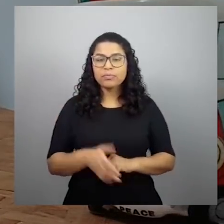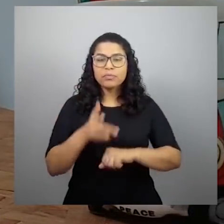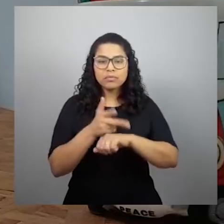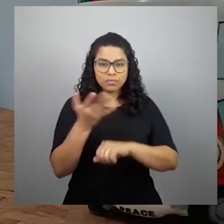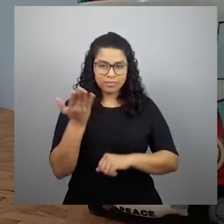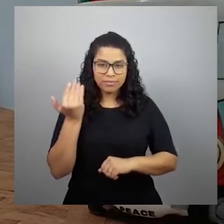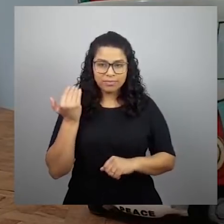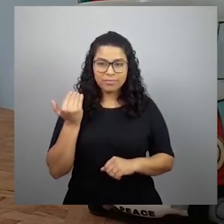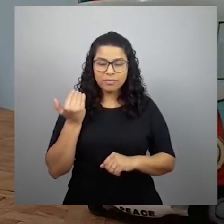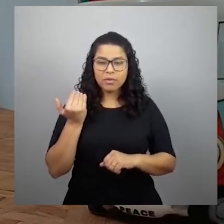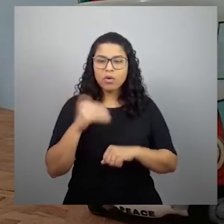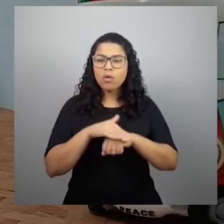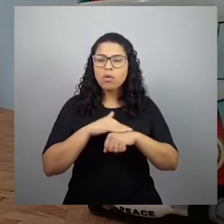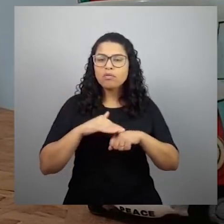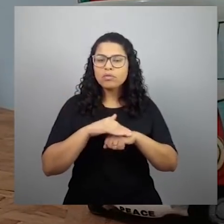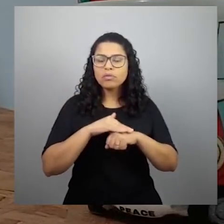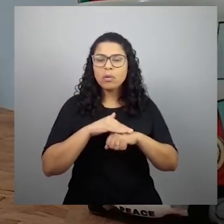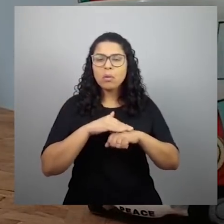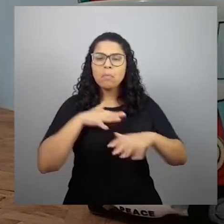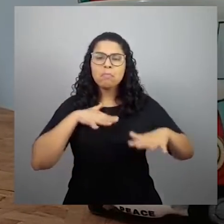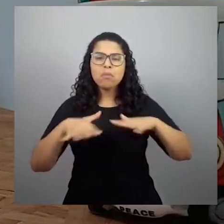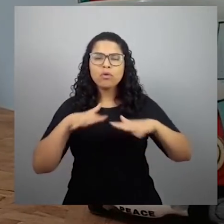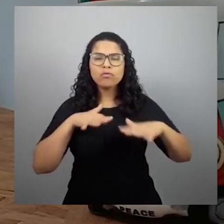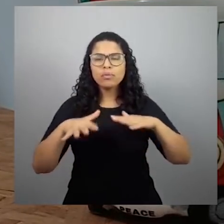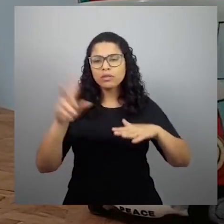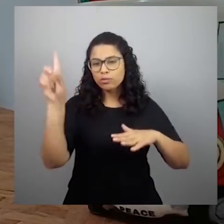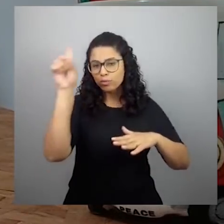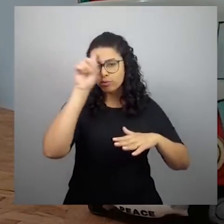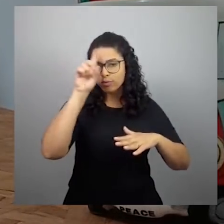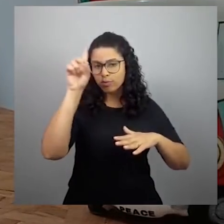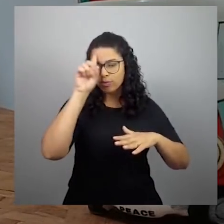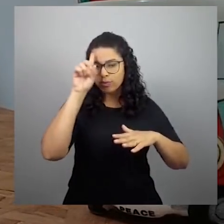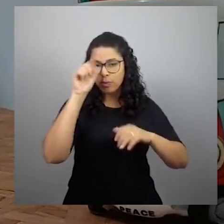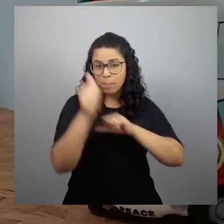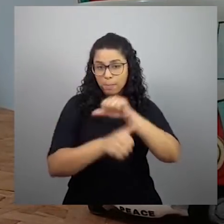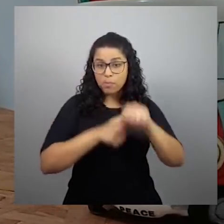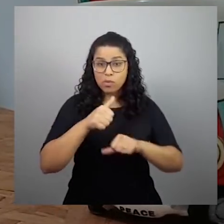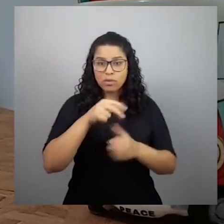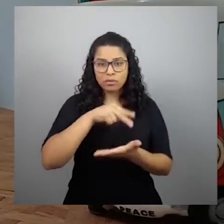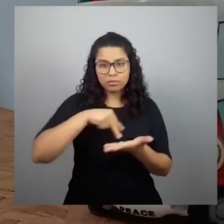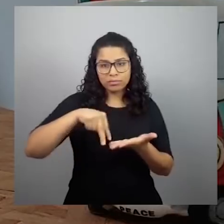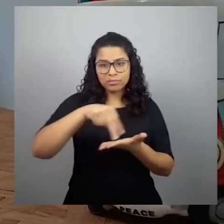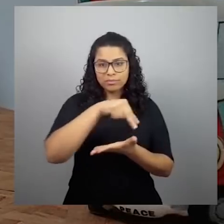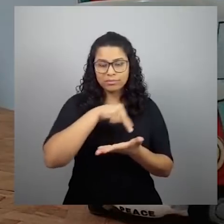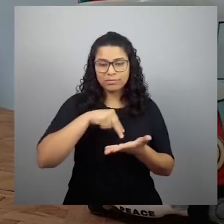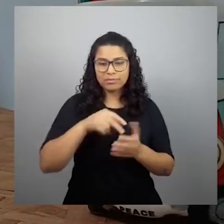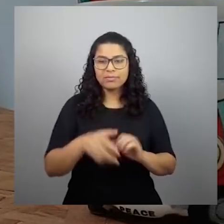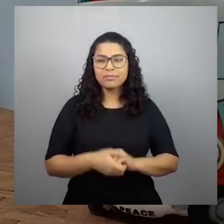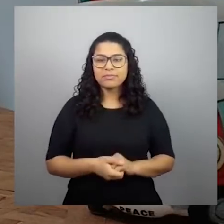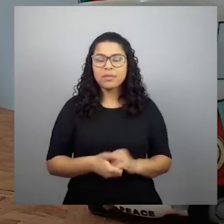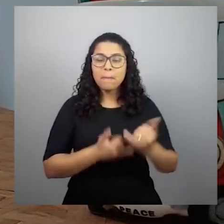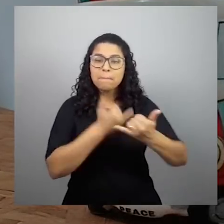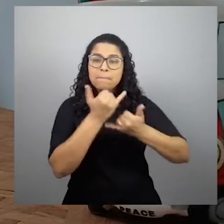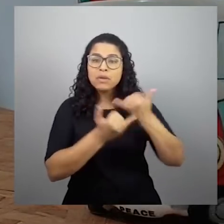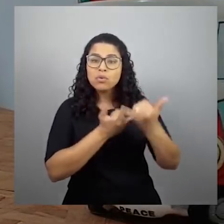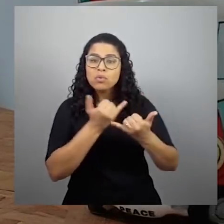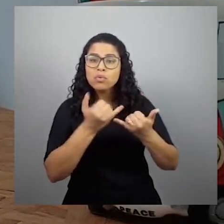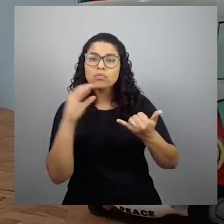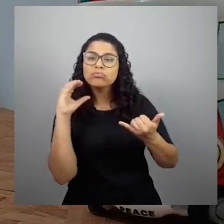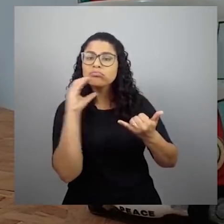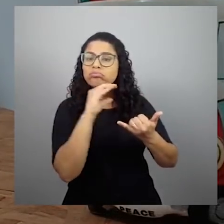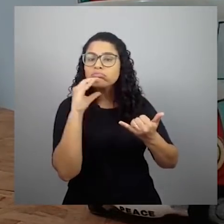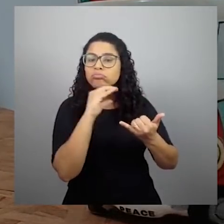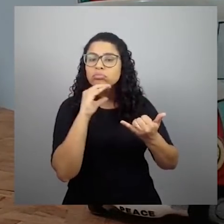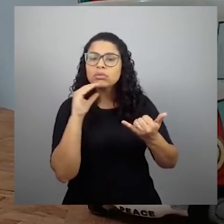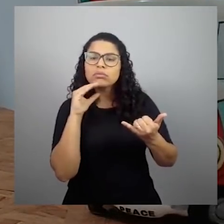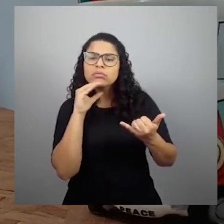a gente conversou sobre os movimentos do cotidiano que podem virar dança. A gente brincou com a velocidade, acelera